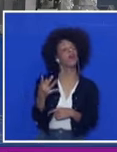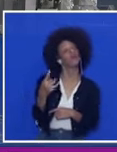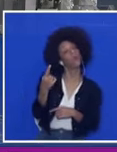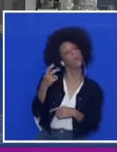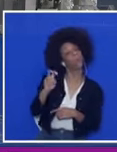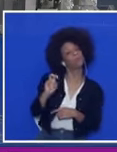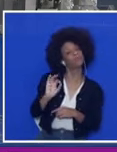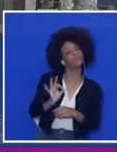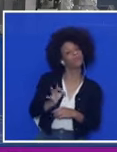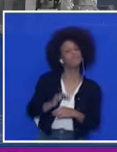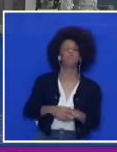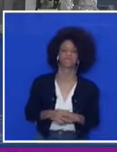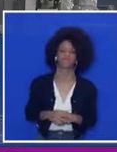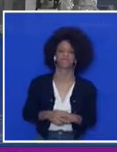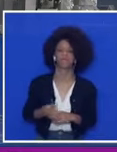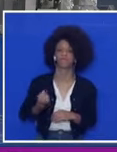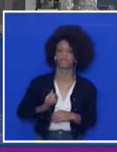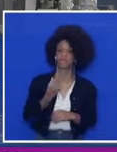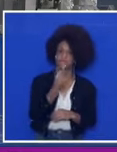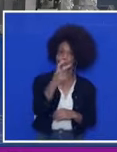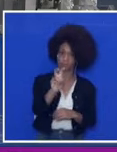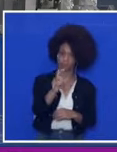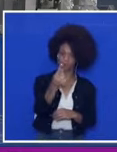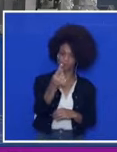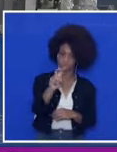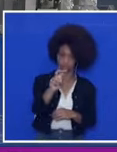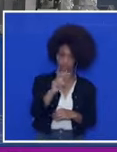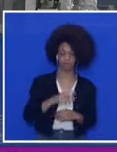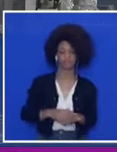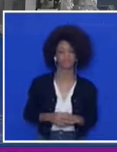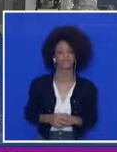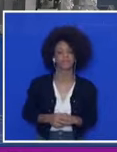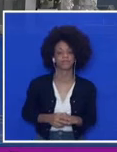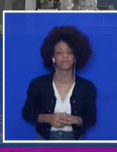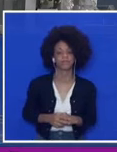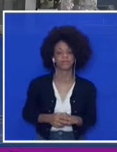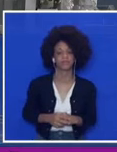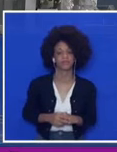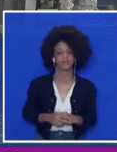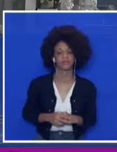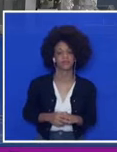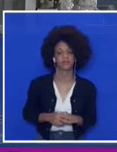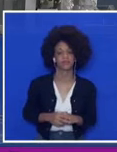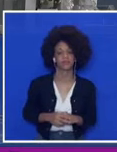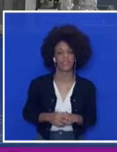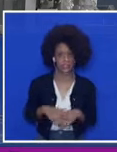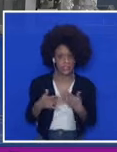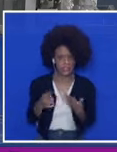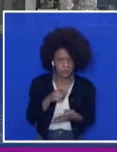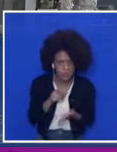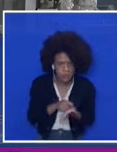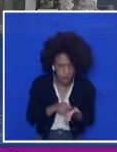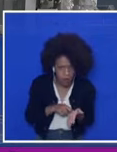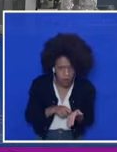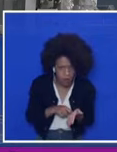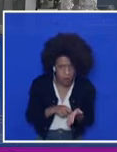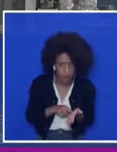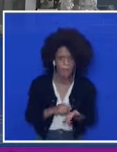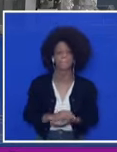números. Bola azul, número 15. Azul, 15. E aí, tá